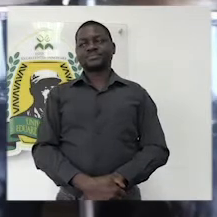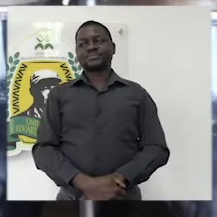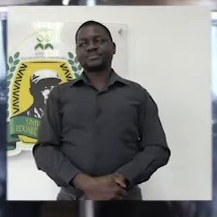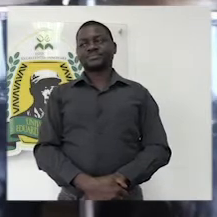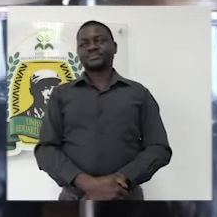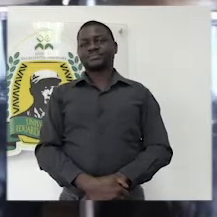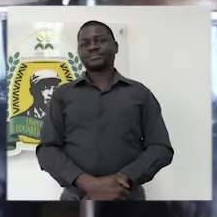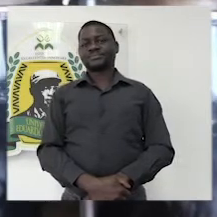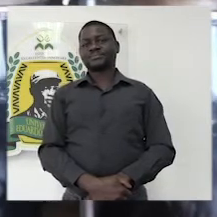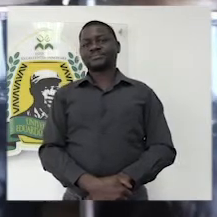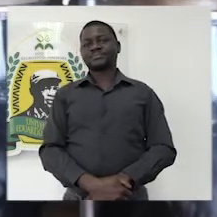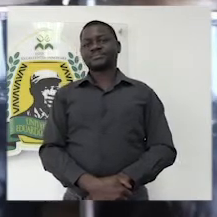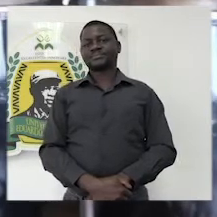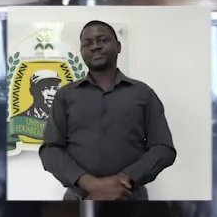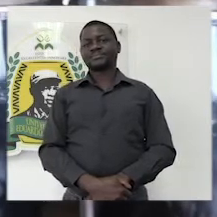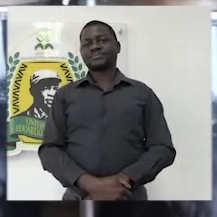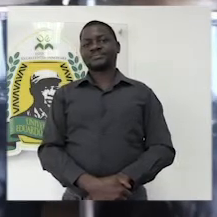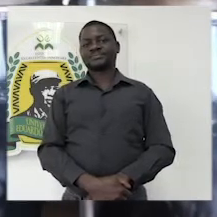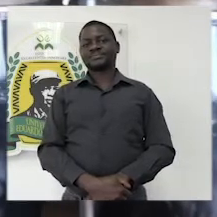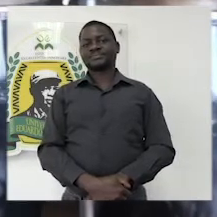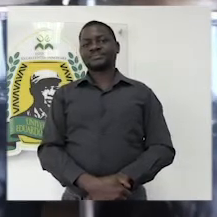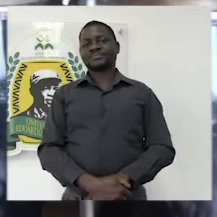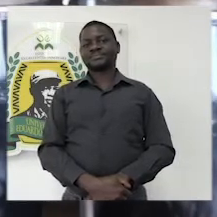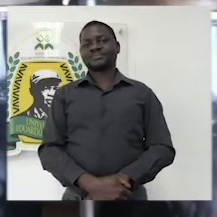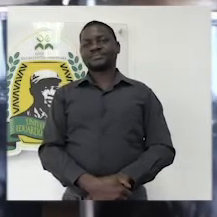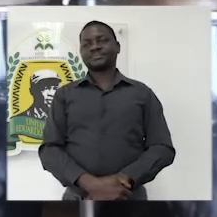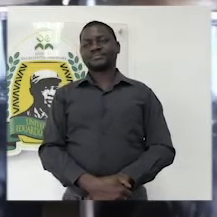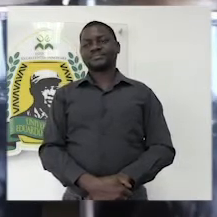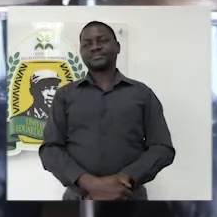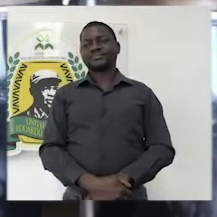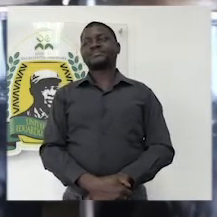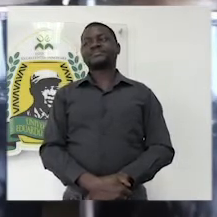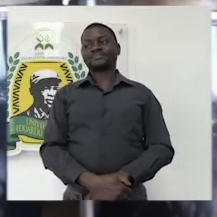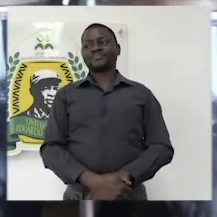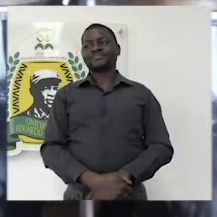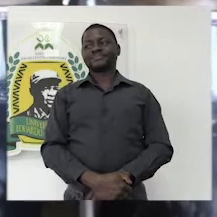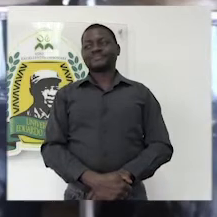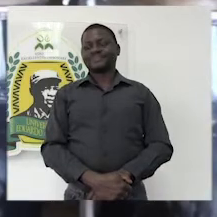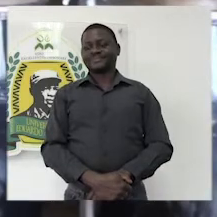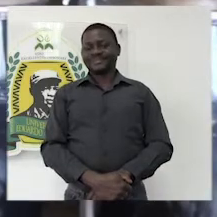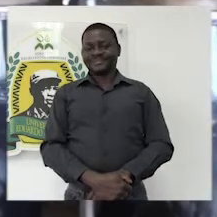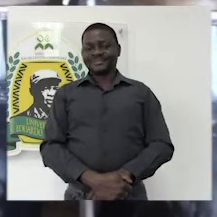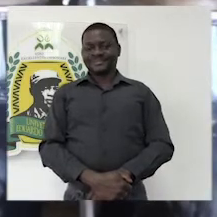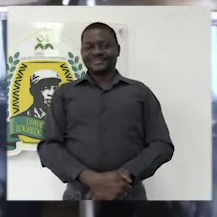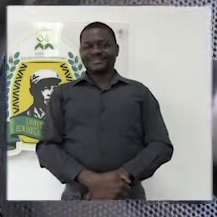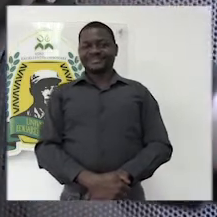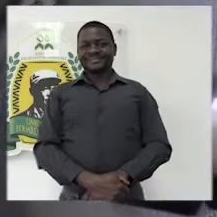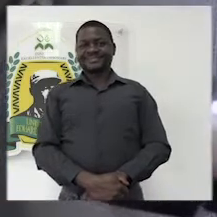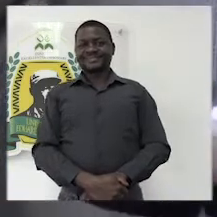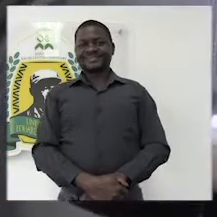masola ubi, lava lala, mai vavo,